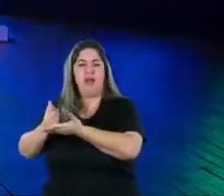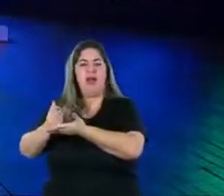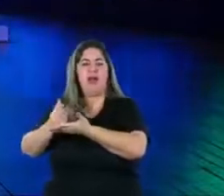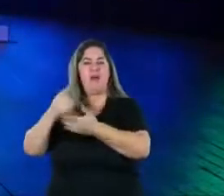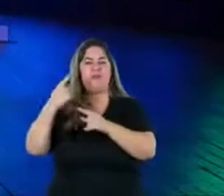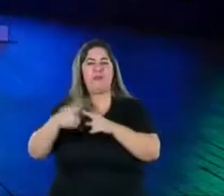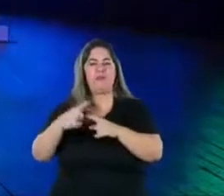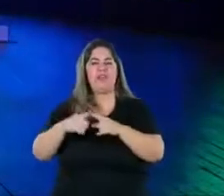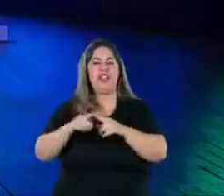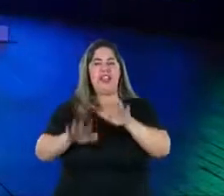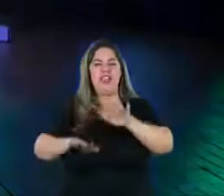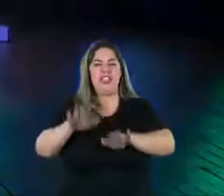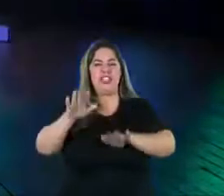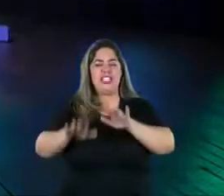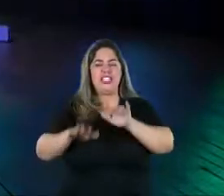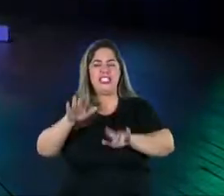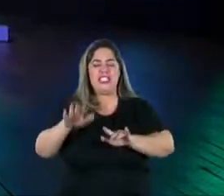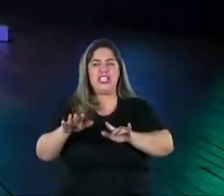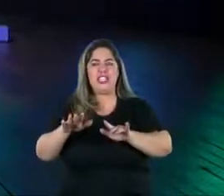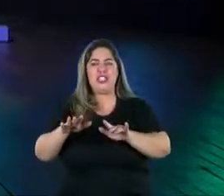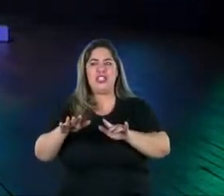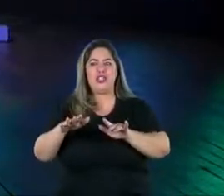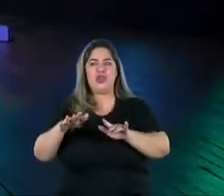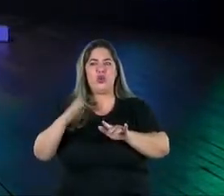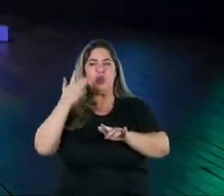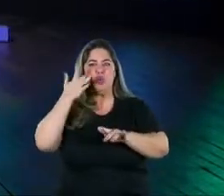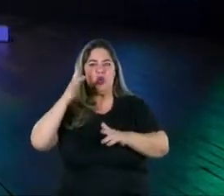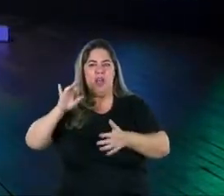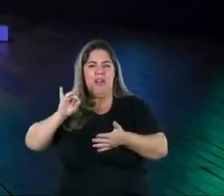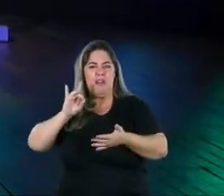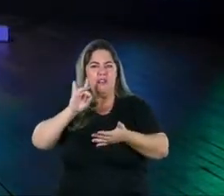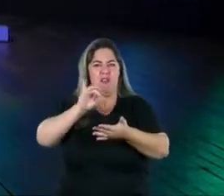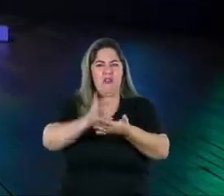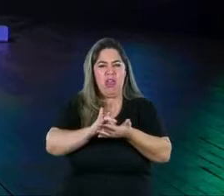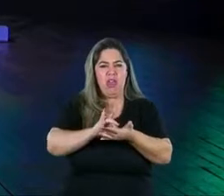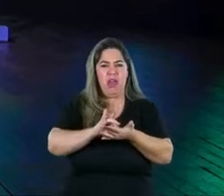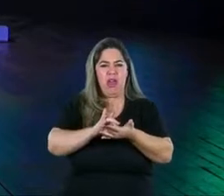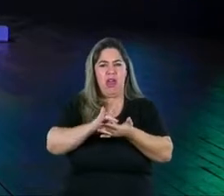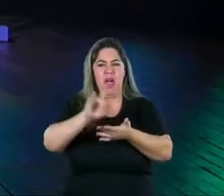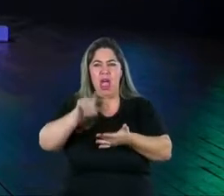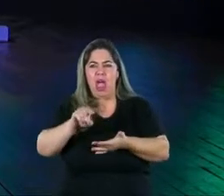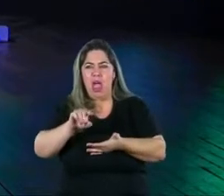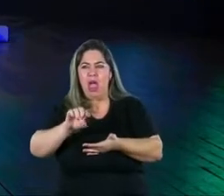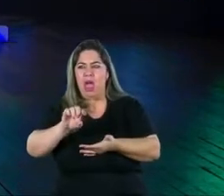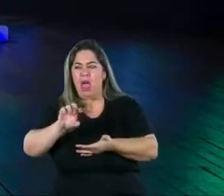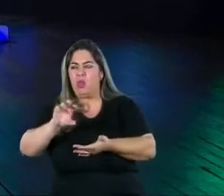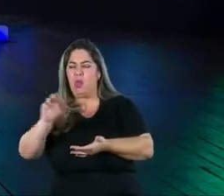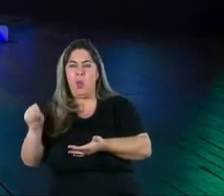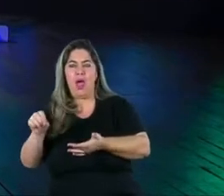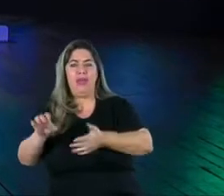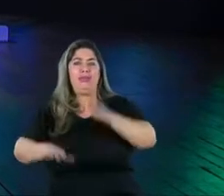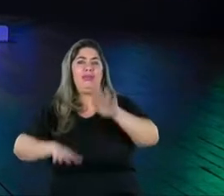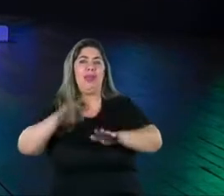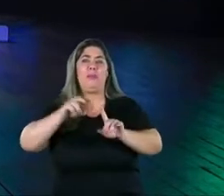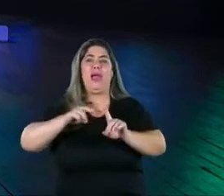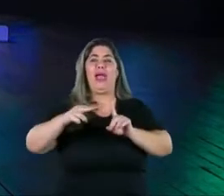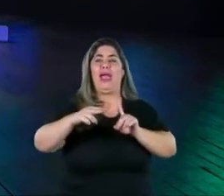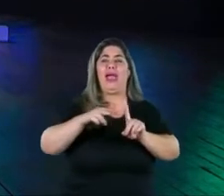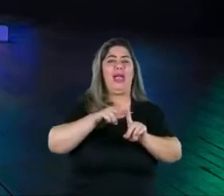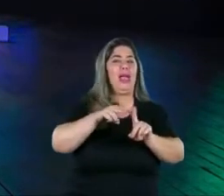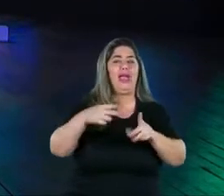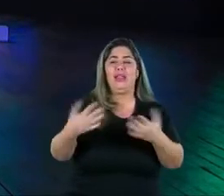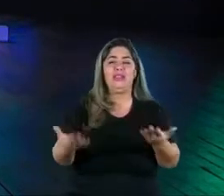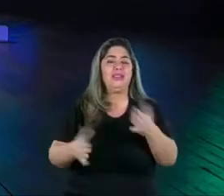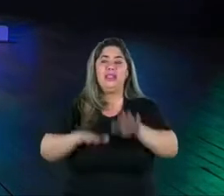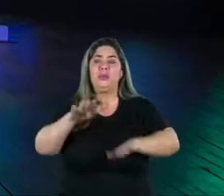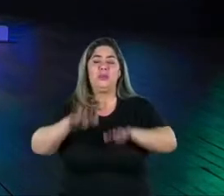fragmentação, muitas vezes a gente não tem uma noção real da coisa, né? Então a gente acaba vendo diversos elementos e